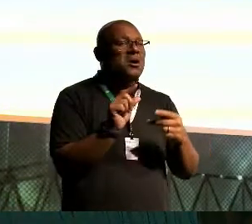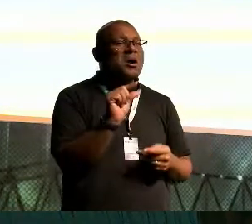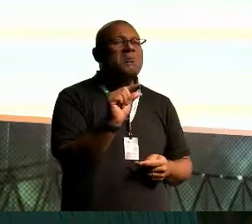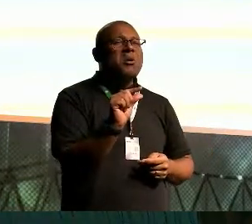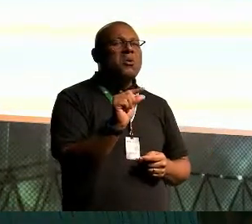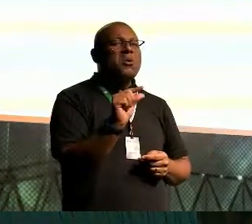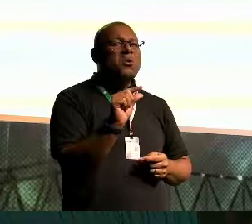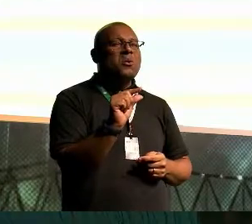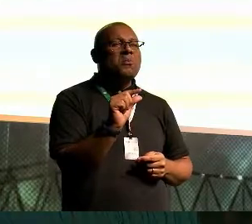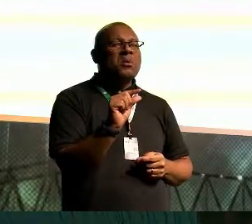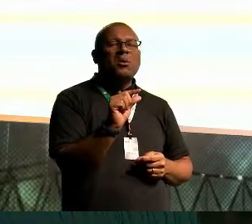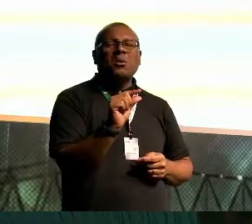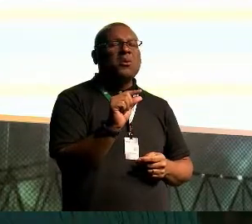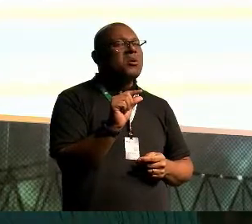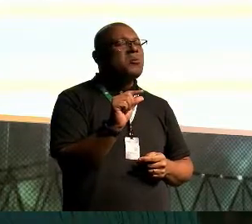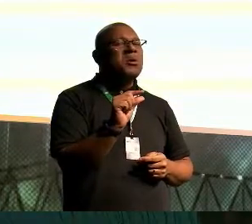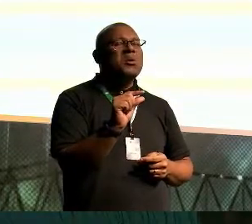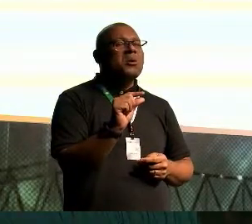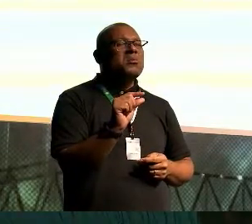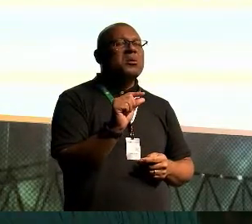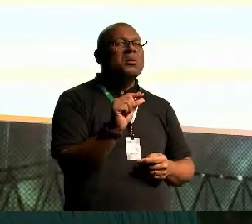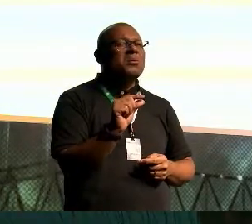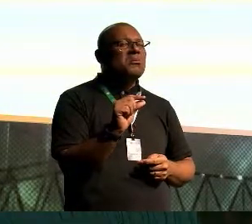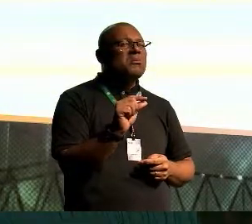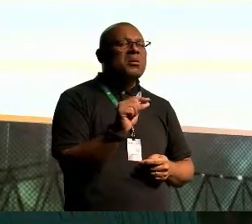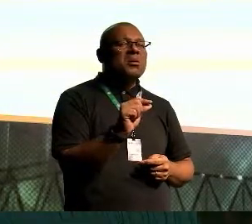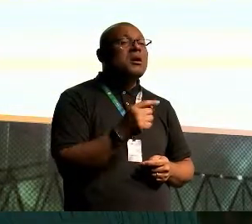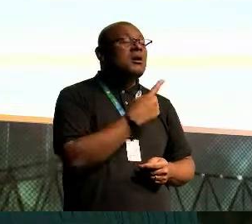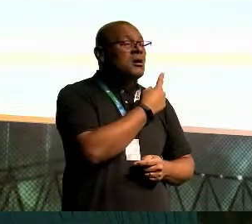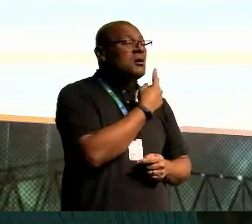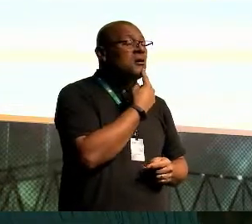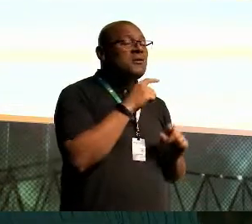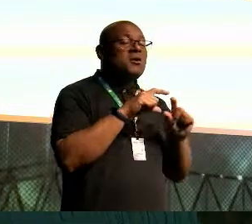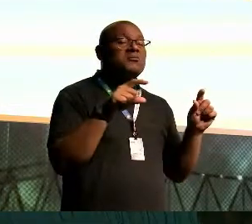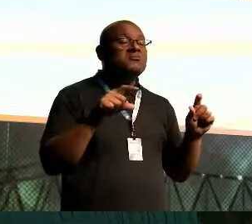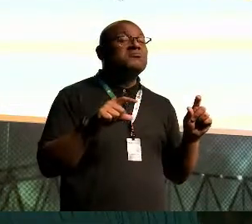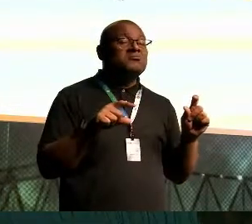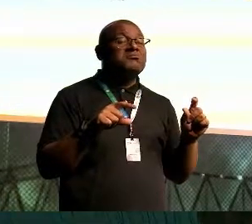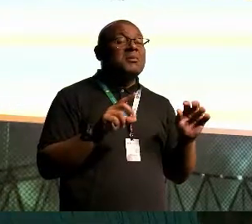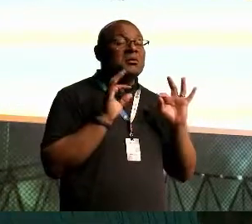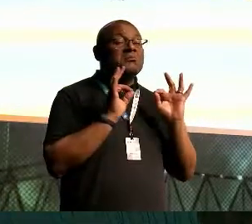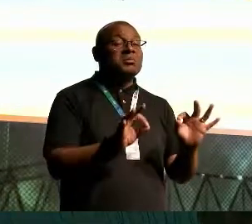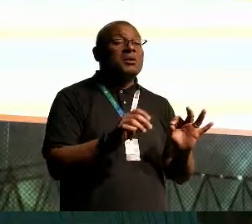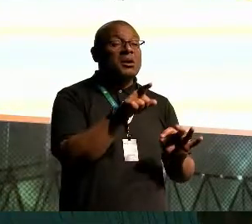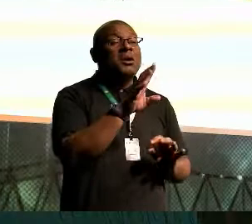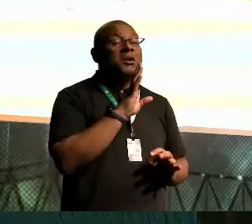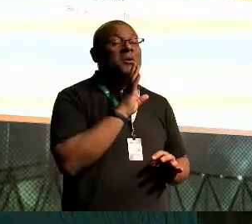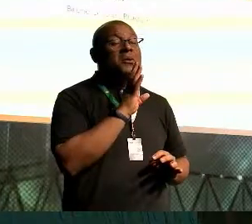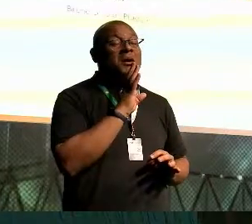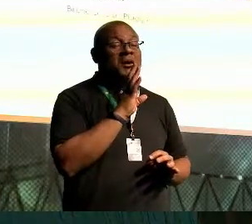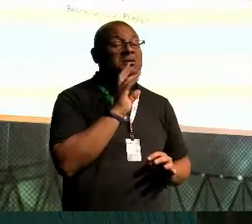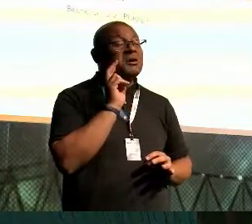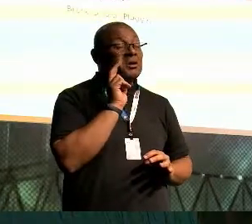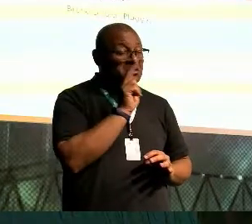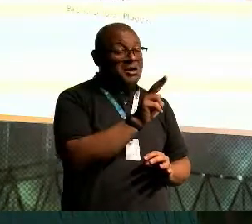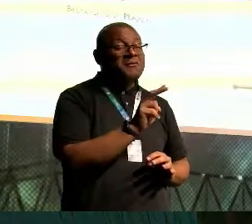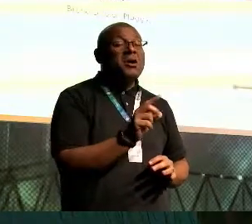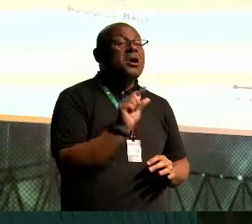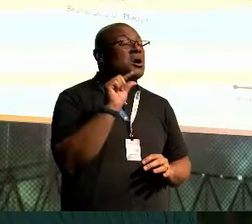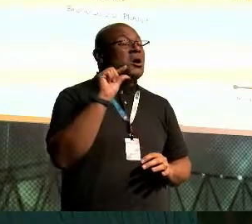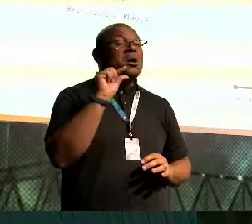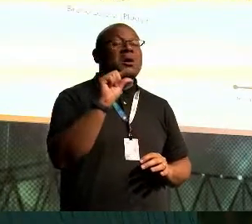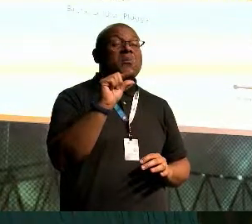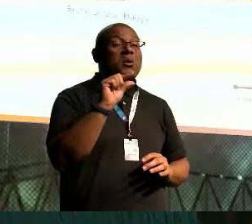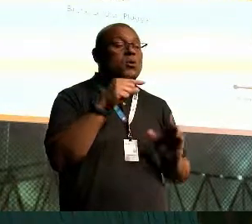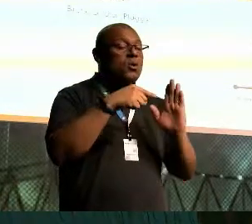para não assustar tanto, eu trouxe essa frase e esse gráfico que com certeza vocês já viram, que é